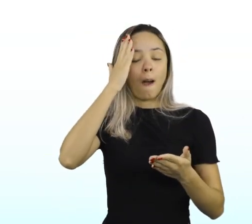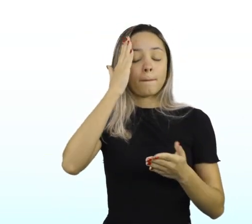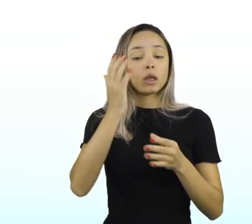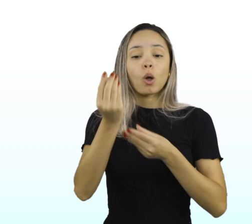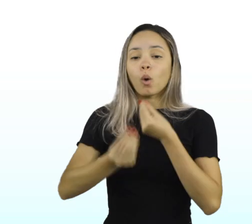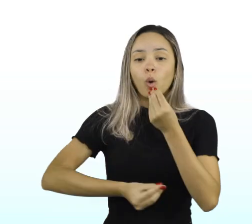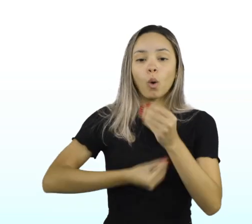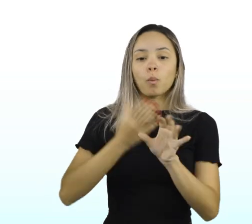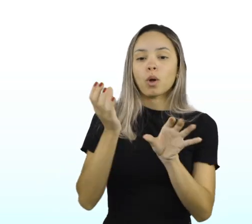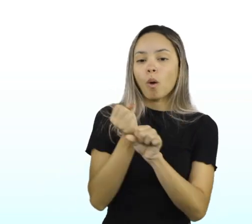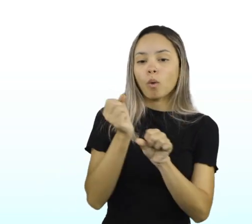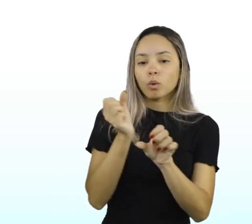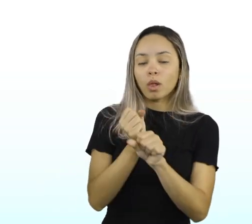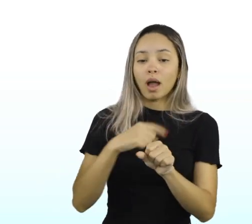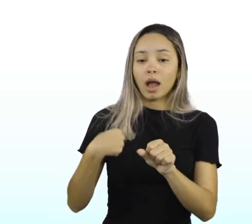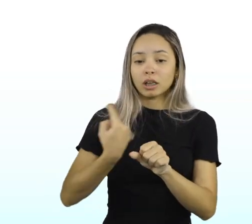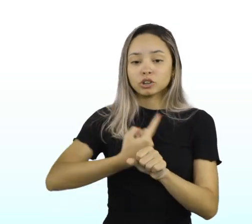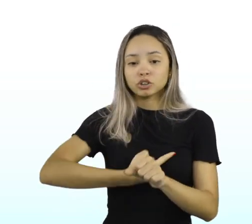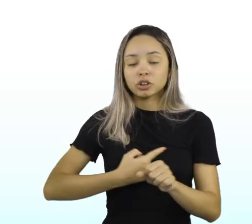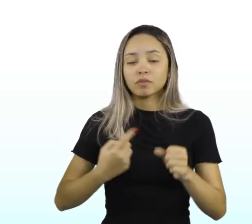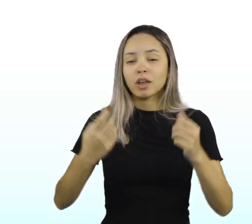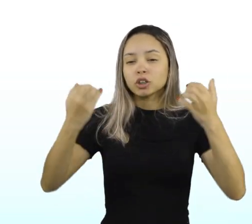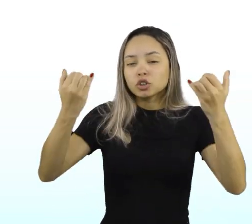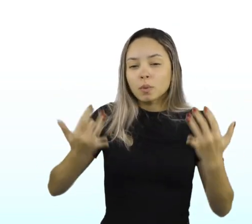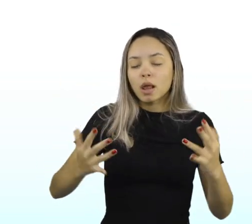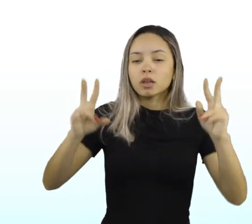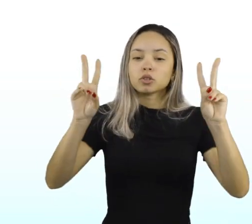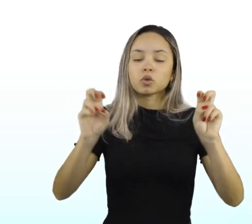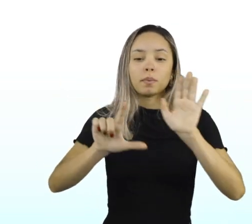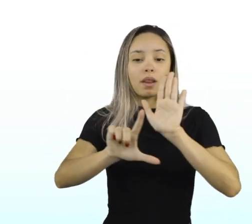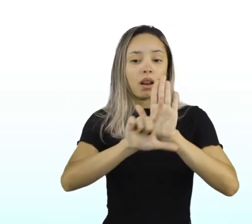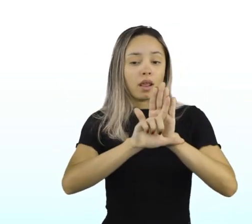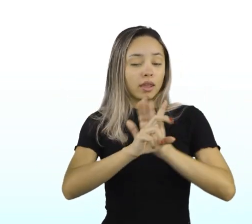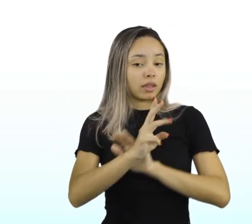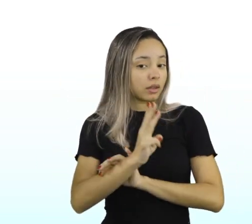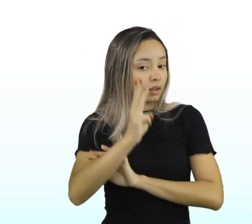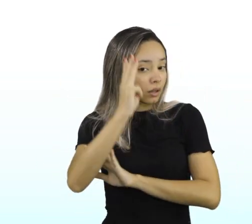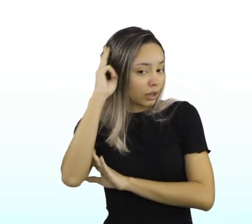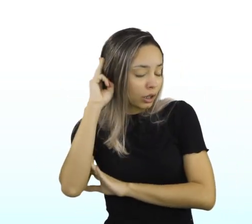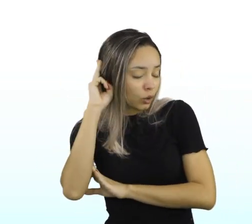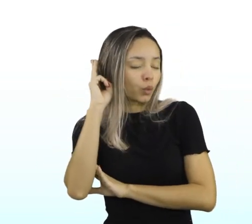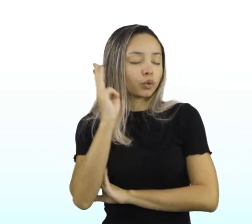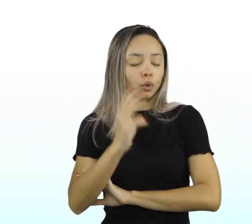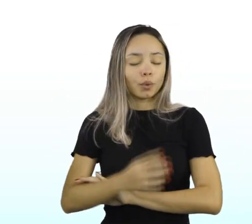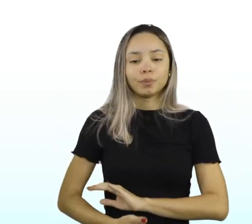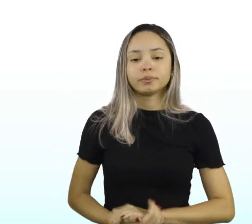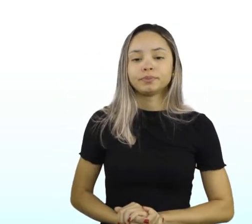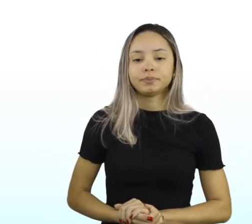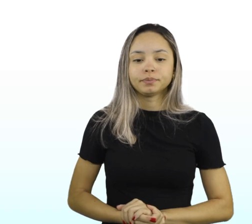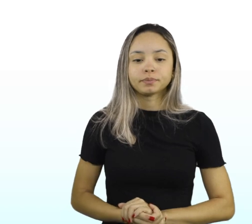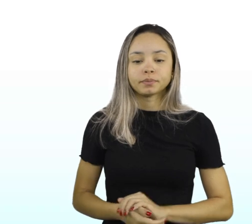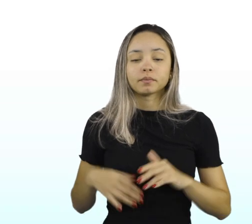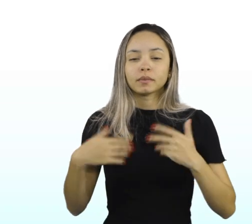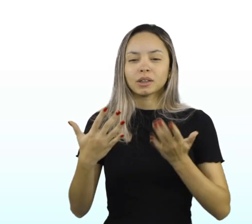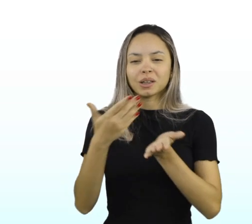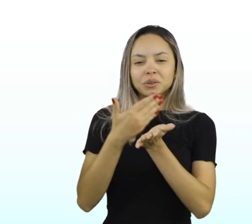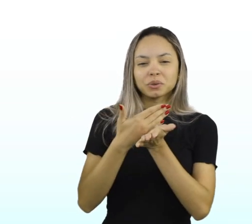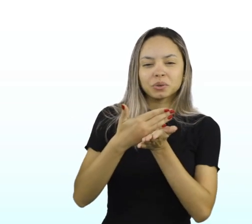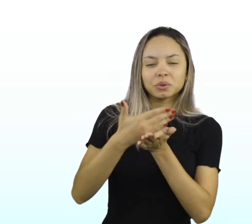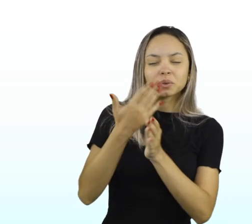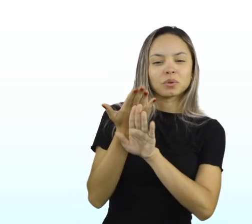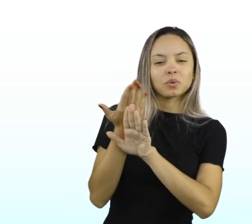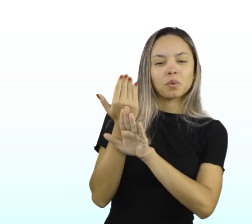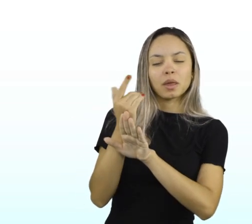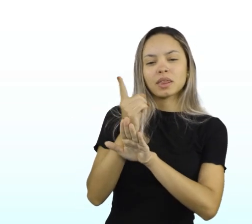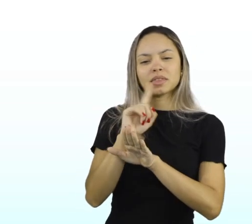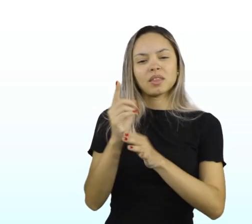essa força resultante, a gente vai entrar nas leis de Newton. Lembrando que Newton, na sua essência, no livro Princípio, ele não escreveu a